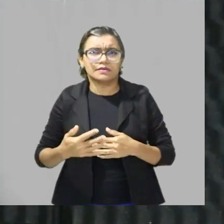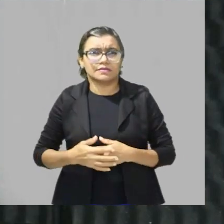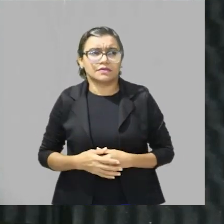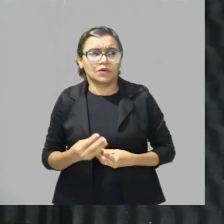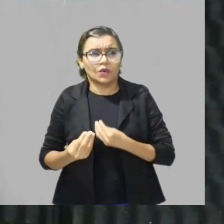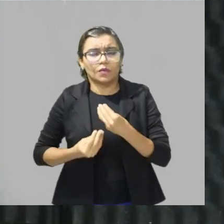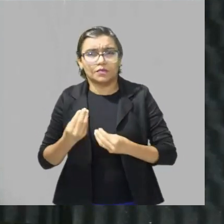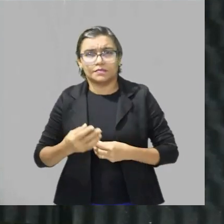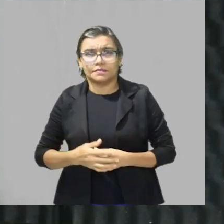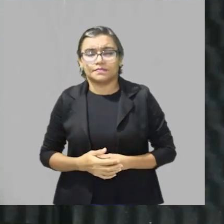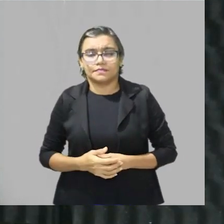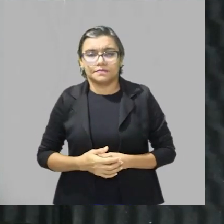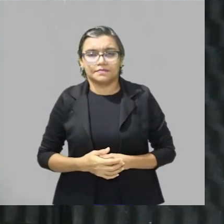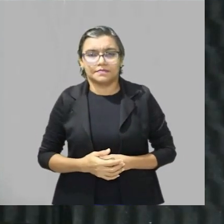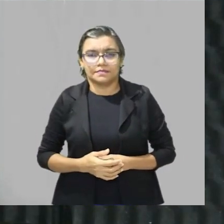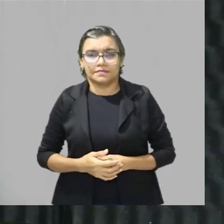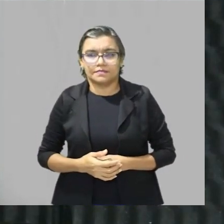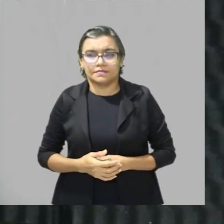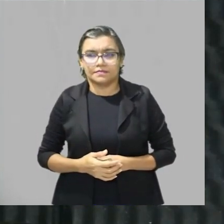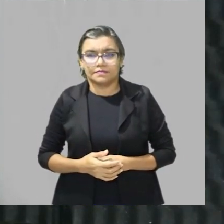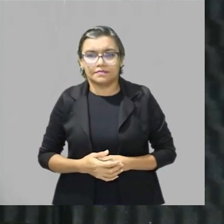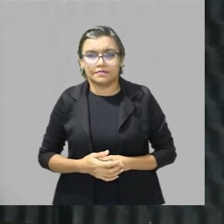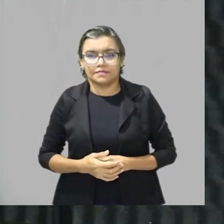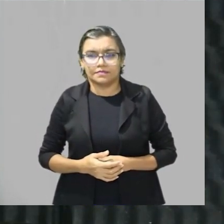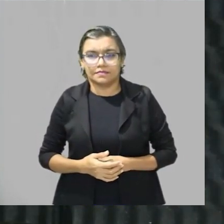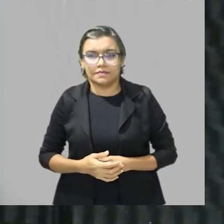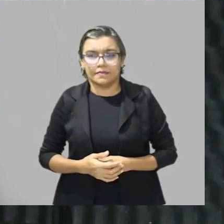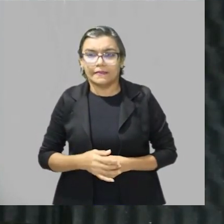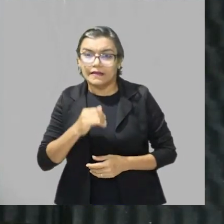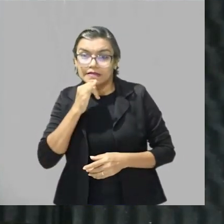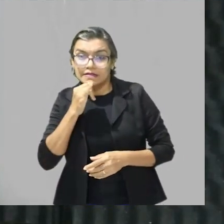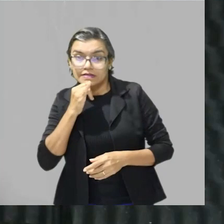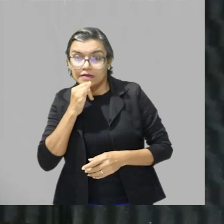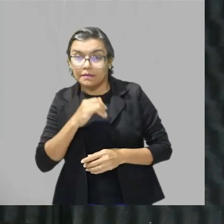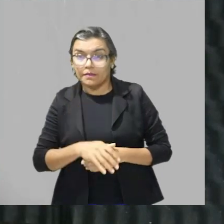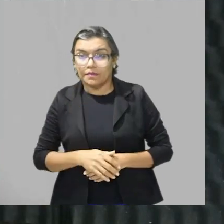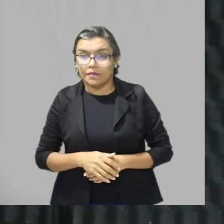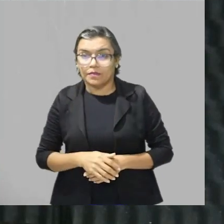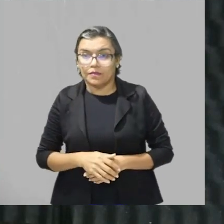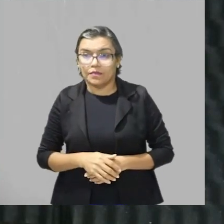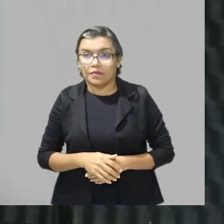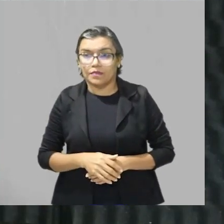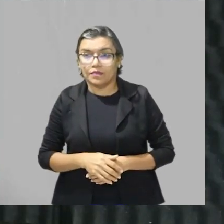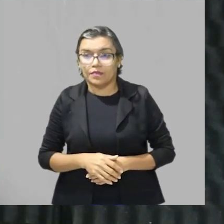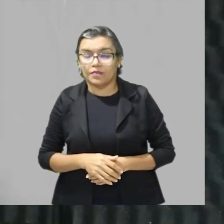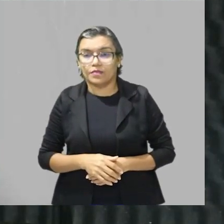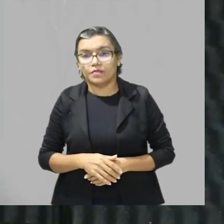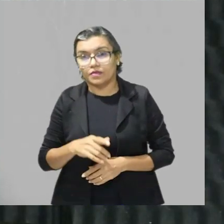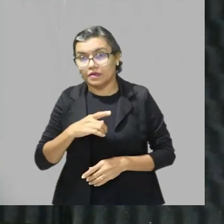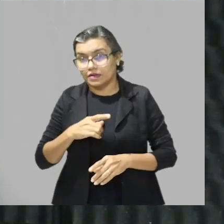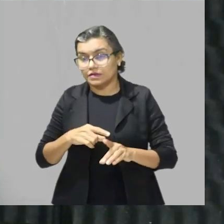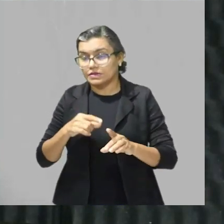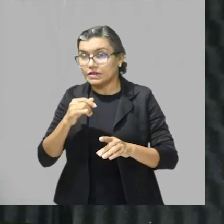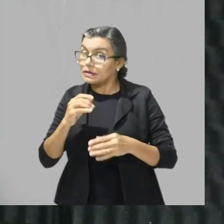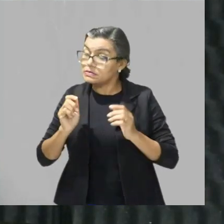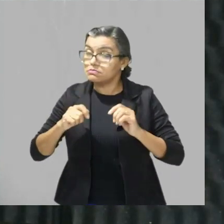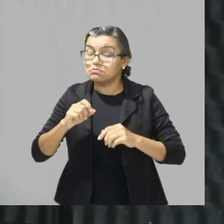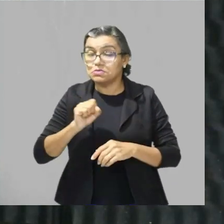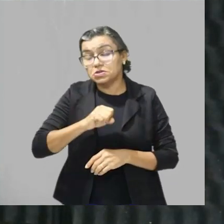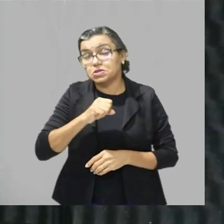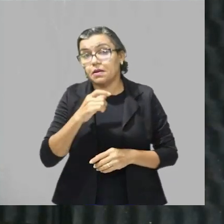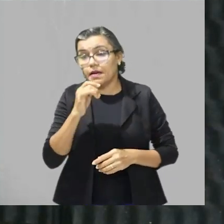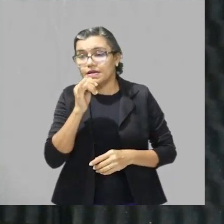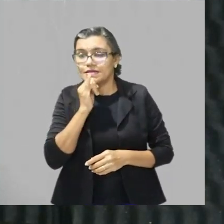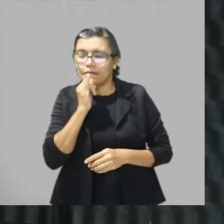viveu proposição de elaboração de uma hipótese Sim nós podemos perceber que o texto